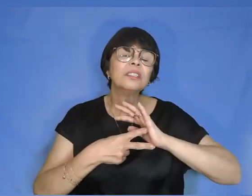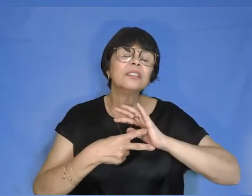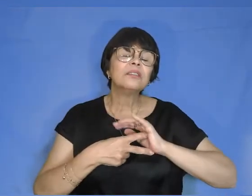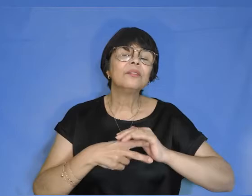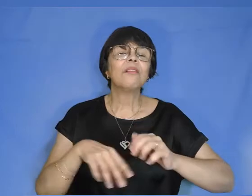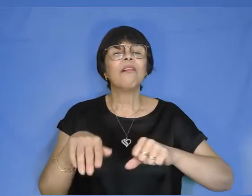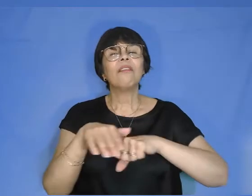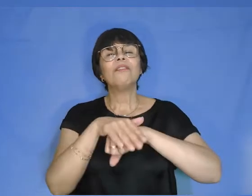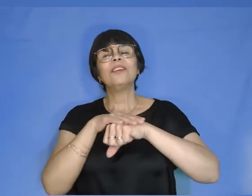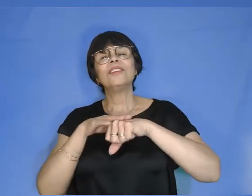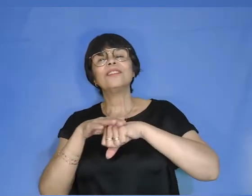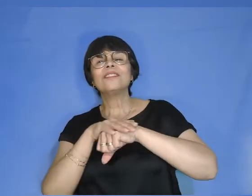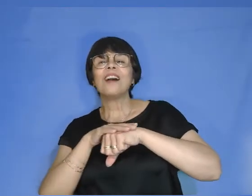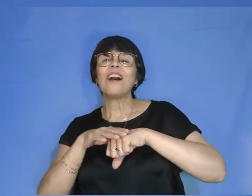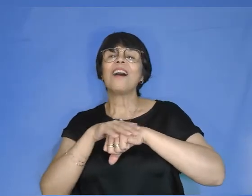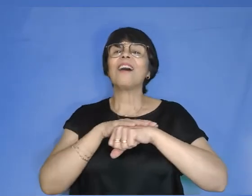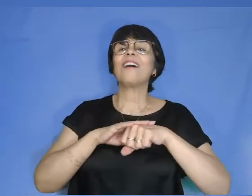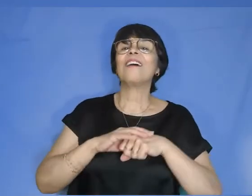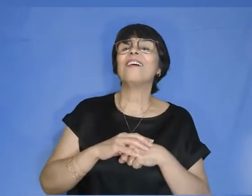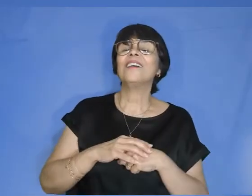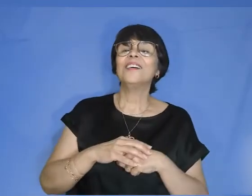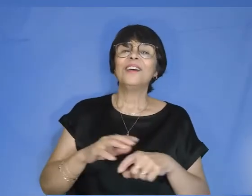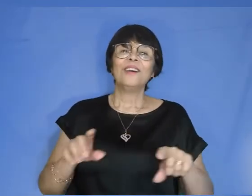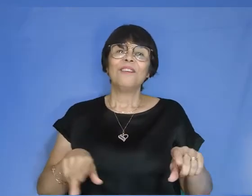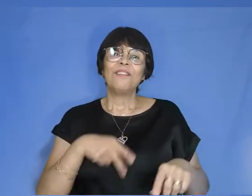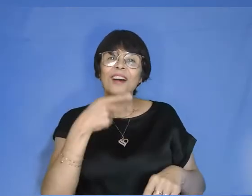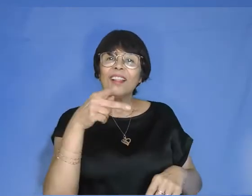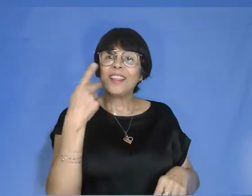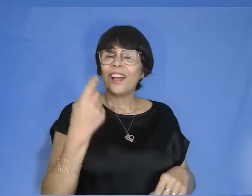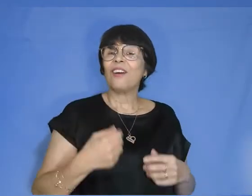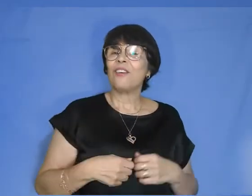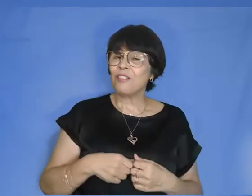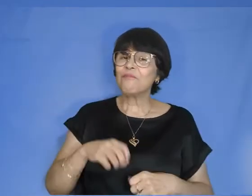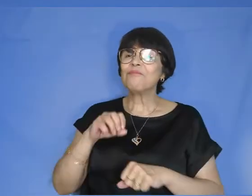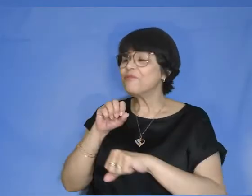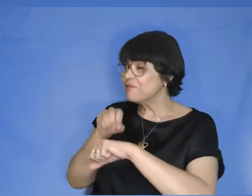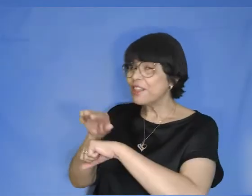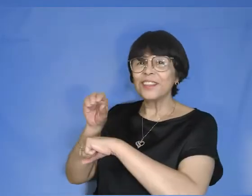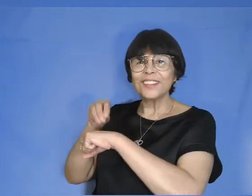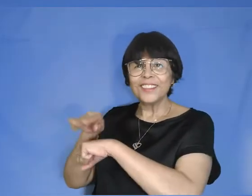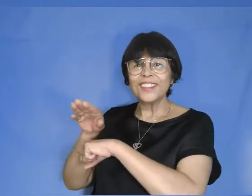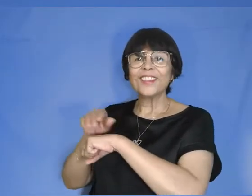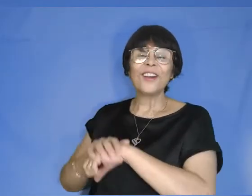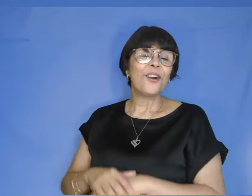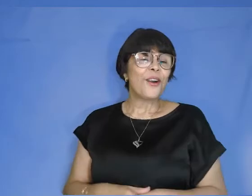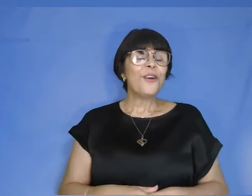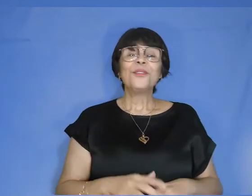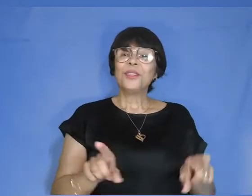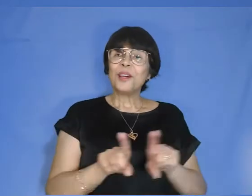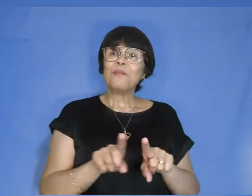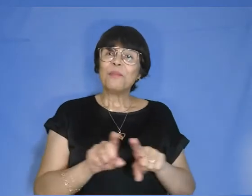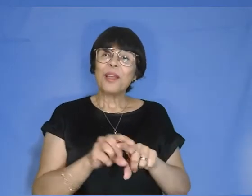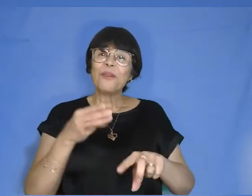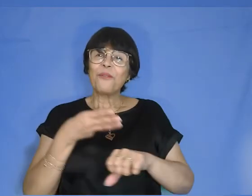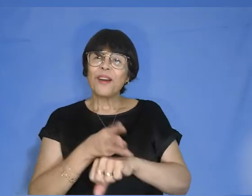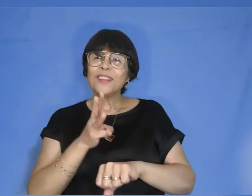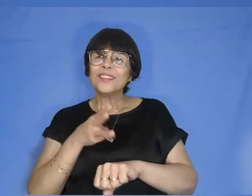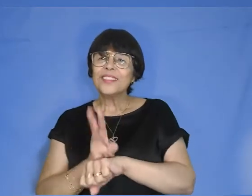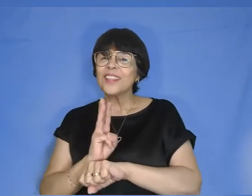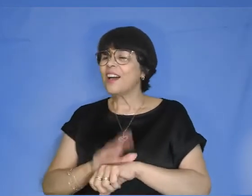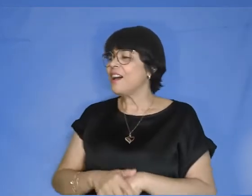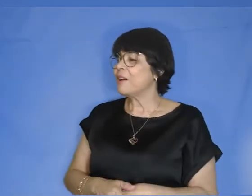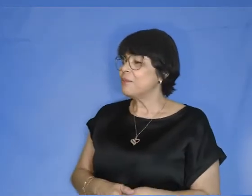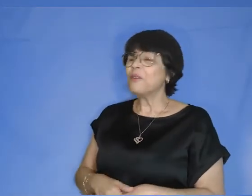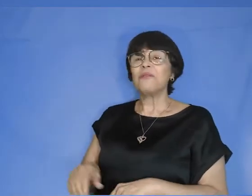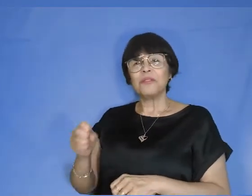dia. Não é espiritualizar tudo, tornar-se um alienado. Não é isso a ideia. A ideia é